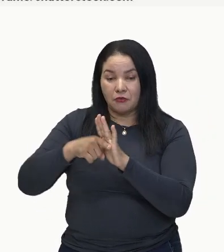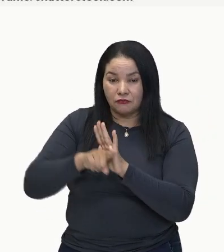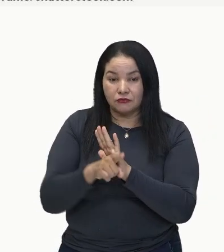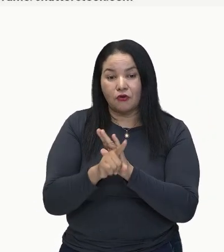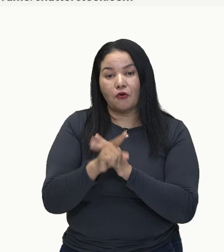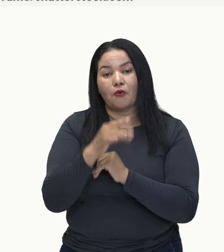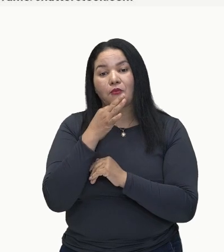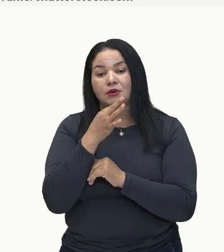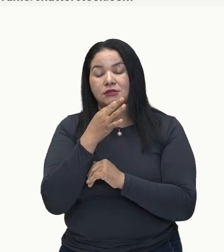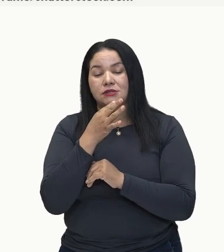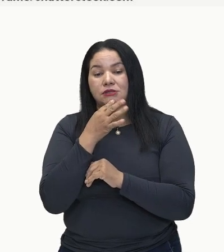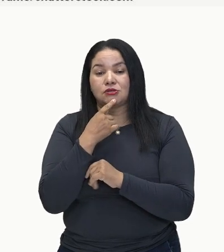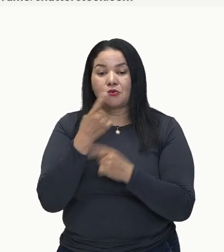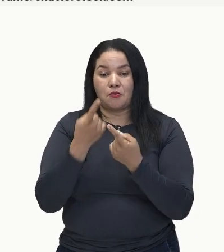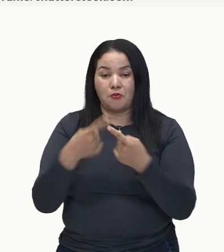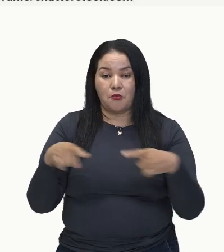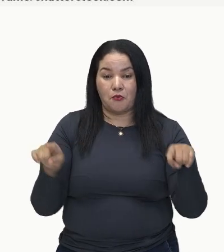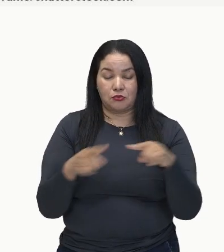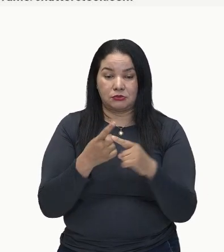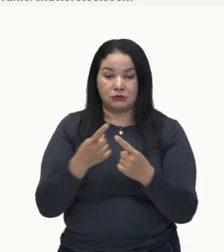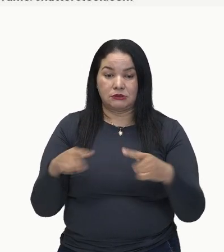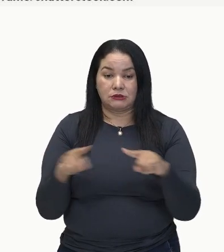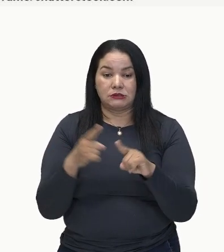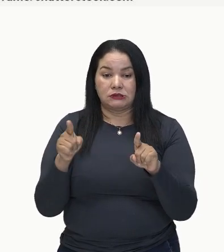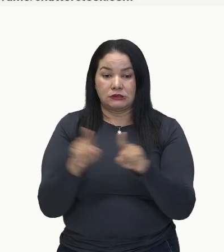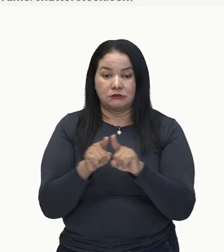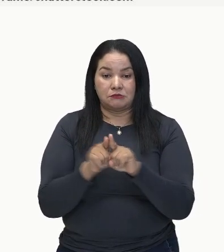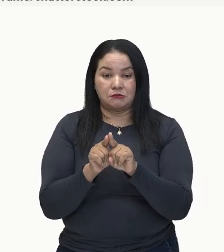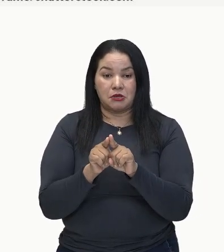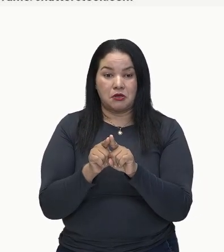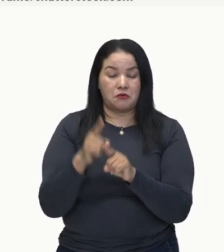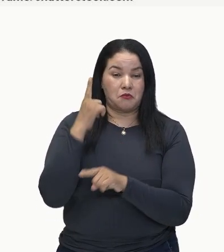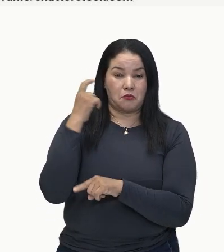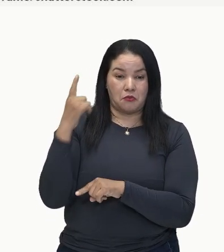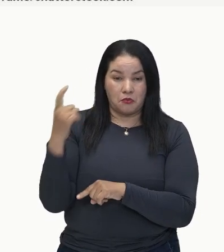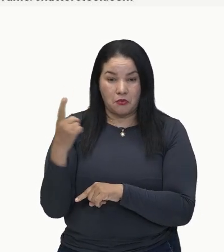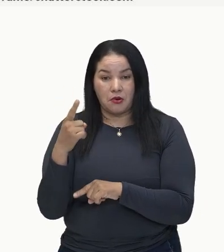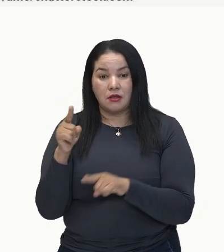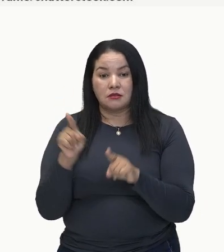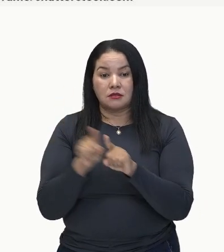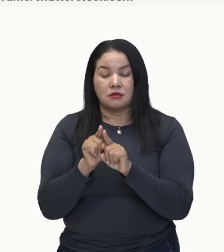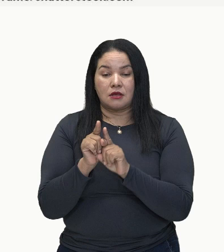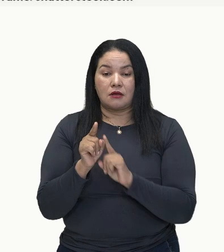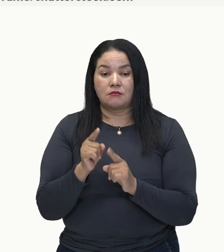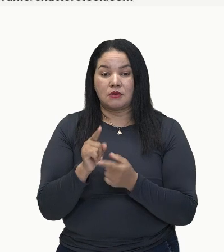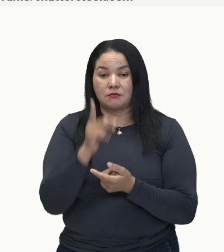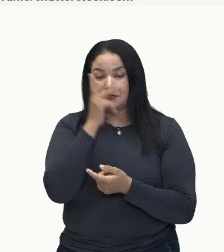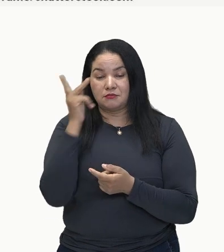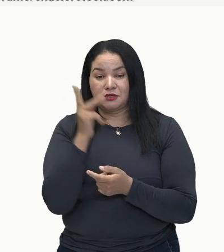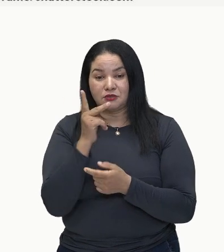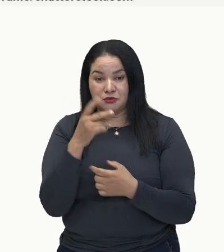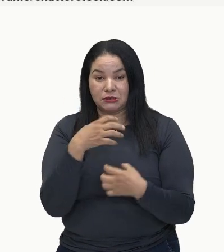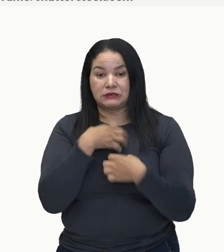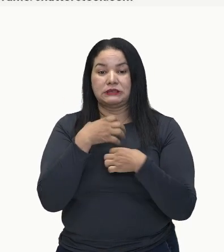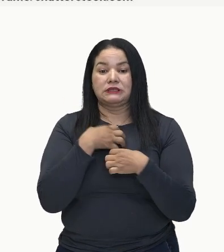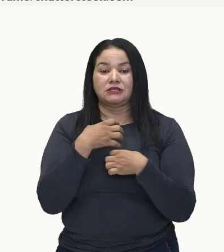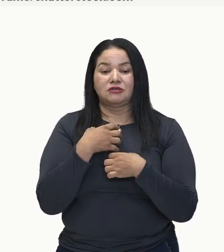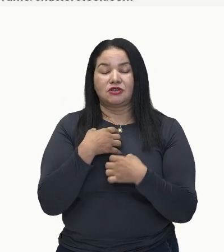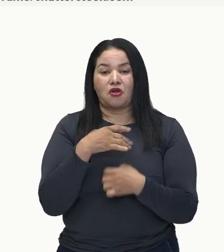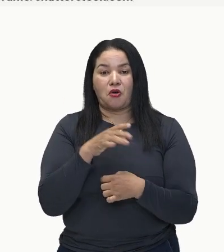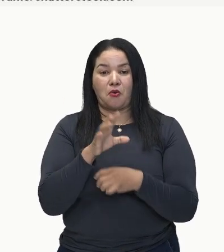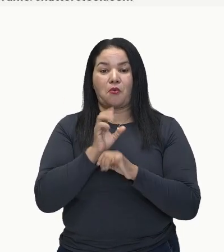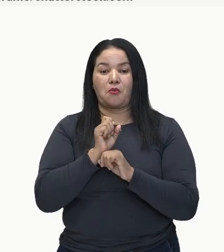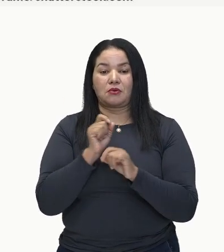musical, ora em música pura e alta, penetrante. Não há quem saia indiferente a Joaquim Fênix e